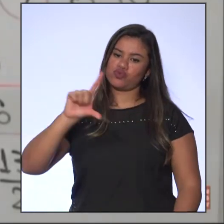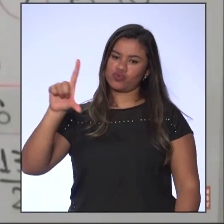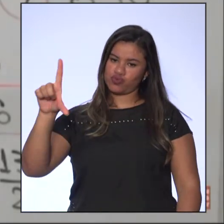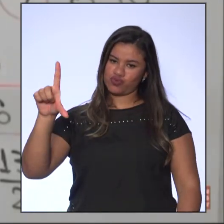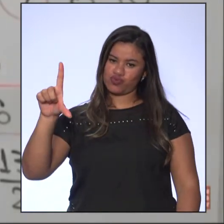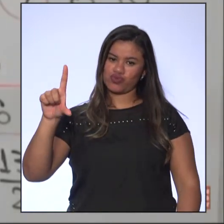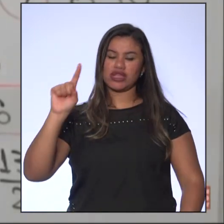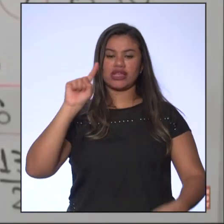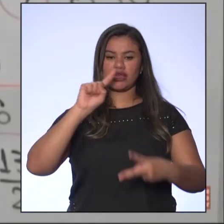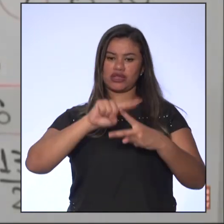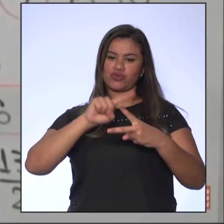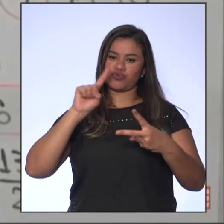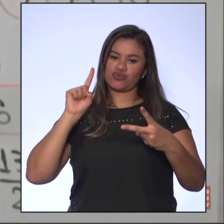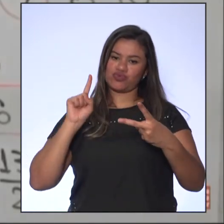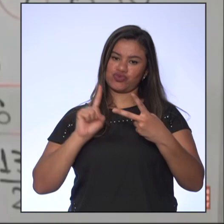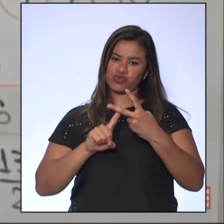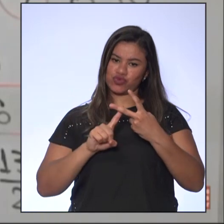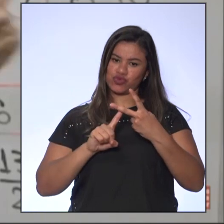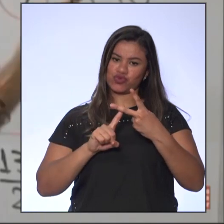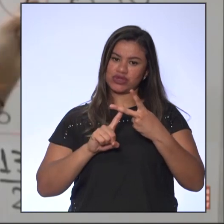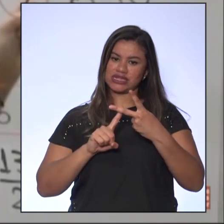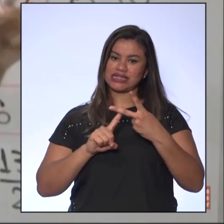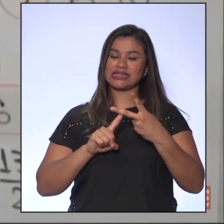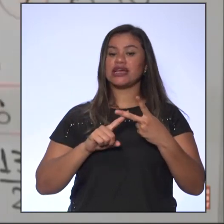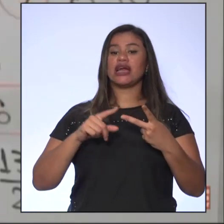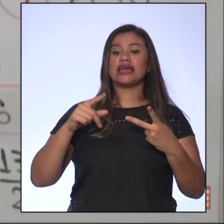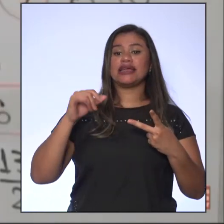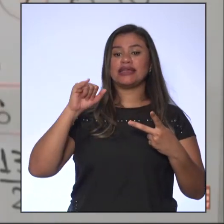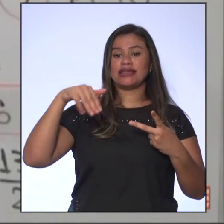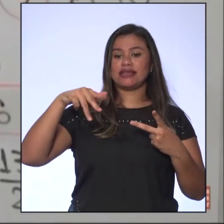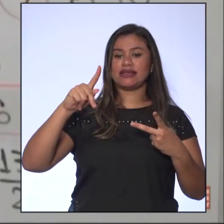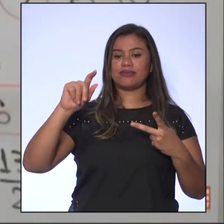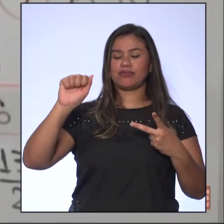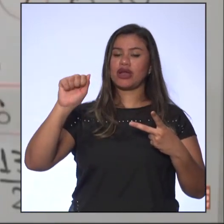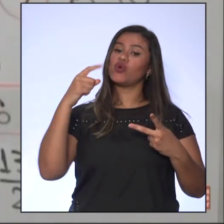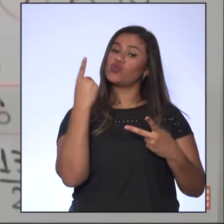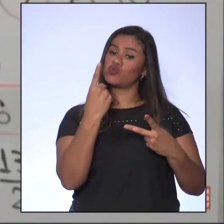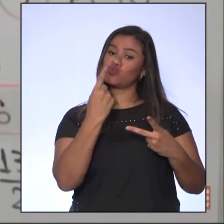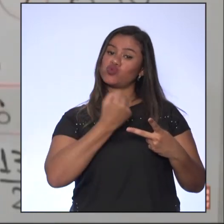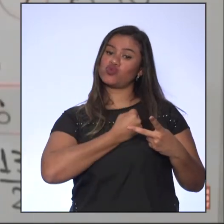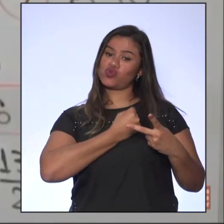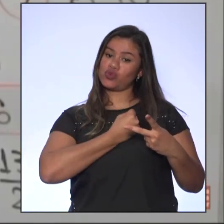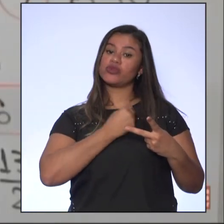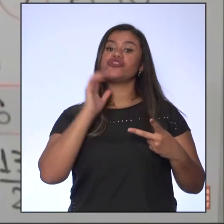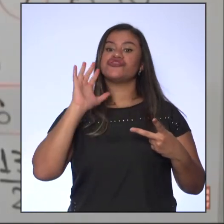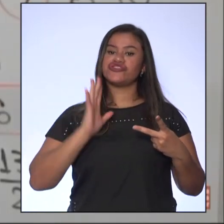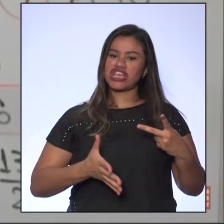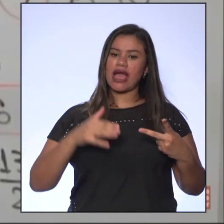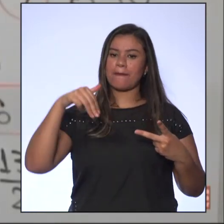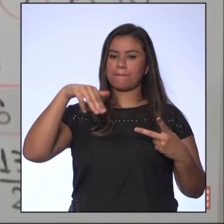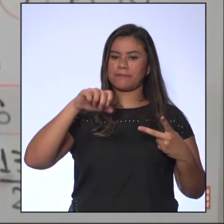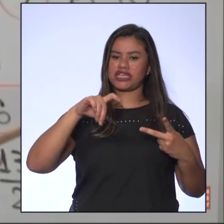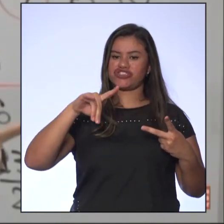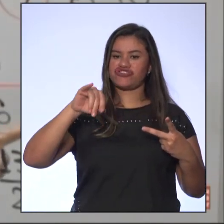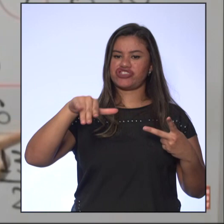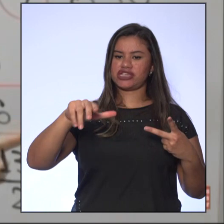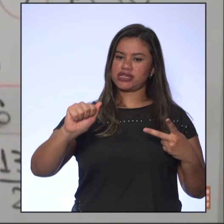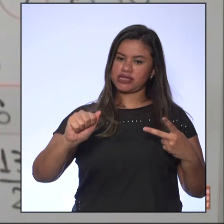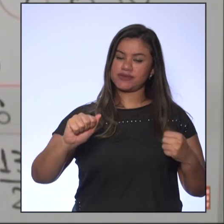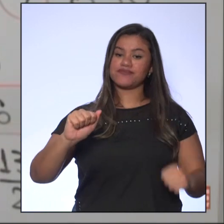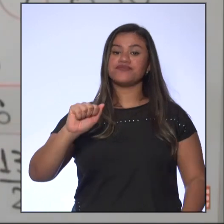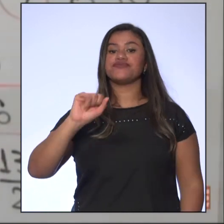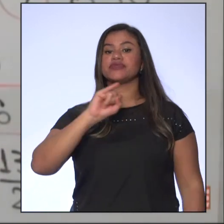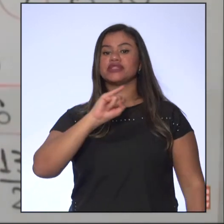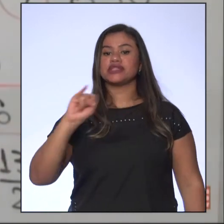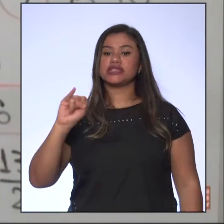casos possíveis, não esqueça. Se a quantidade é ímpar, só tem 1 no meio. Ele é a nossa mediana. Se a quantidade é